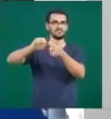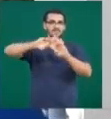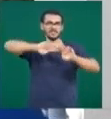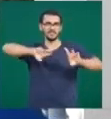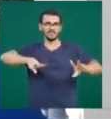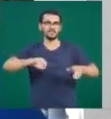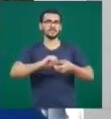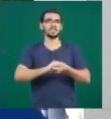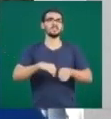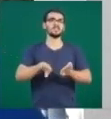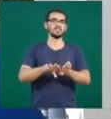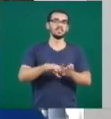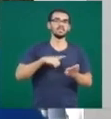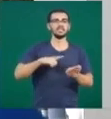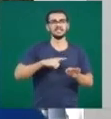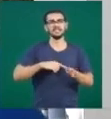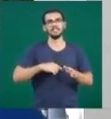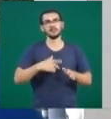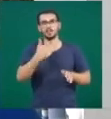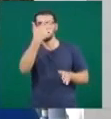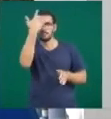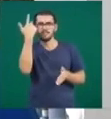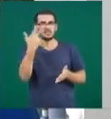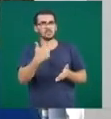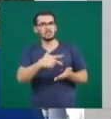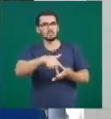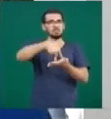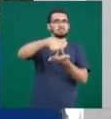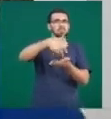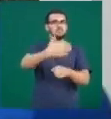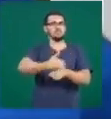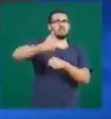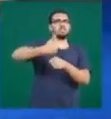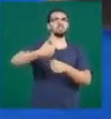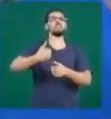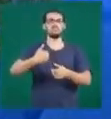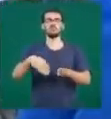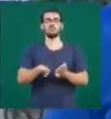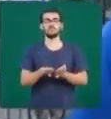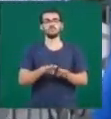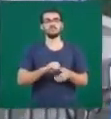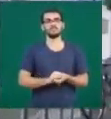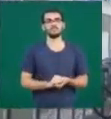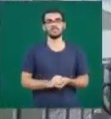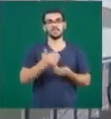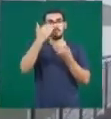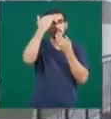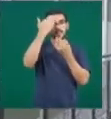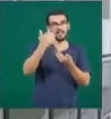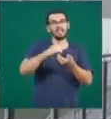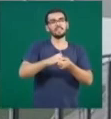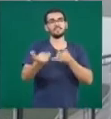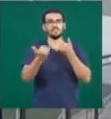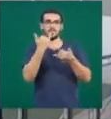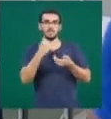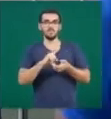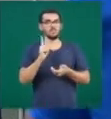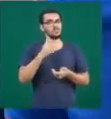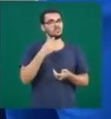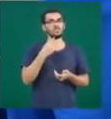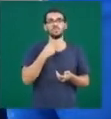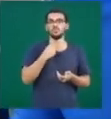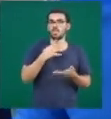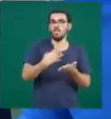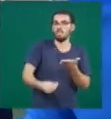os destaques das modalidades também. Ok, Adilson, muito obrigada pelas informações. Então é isso, pessoal, vocês não podem perder, são